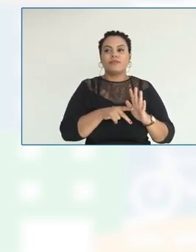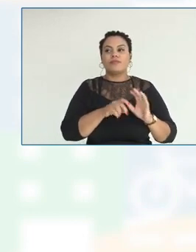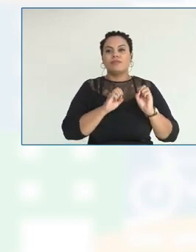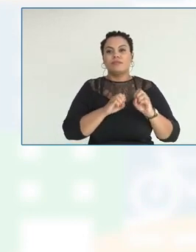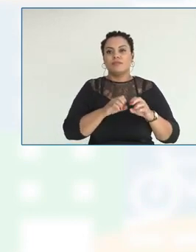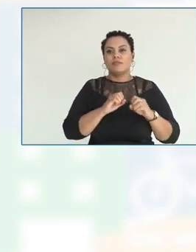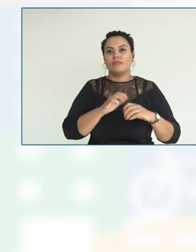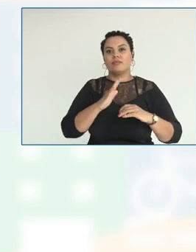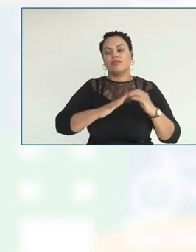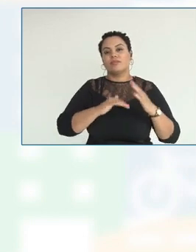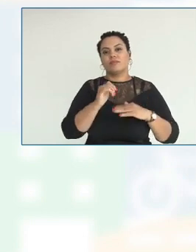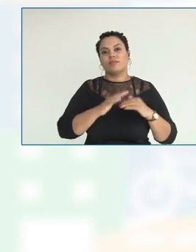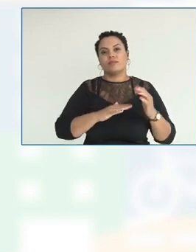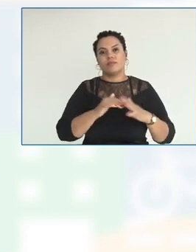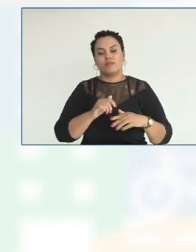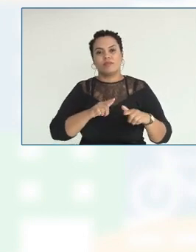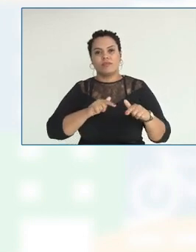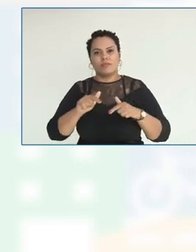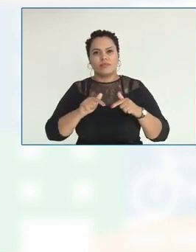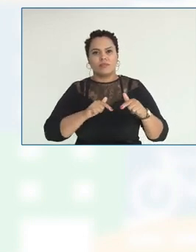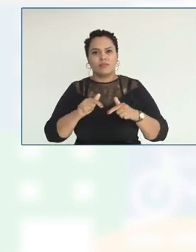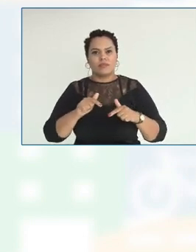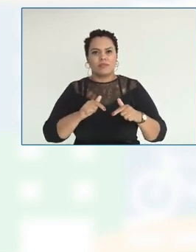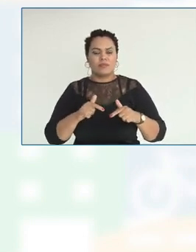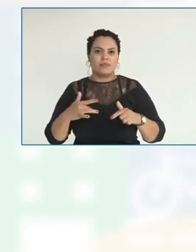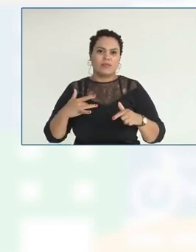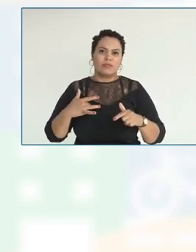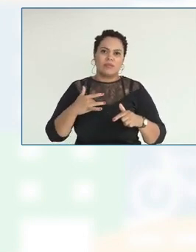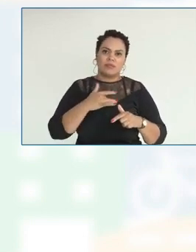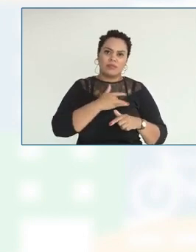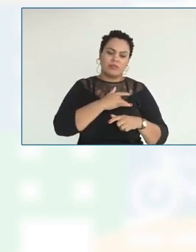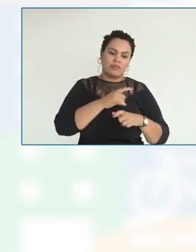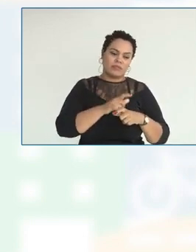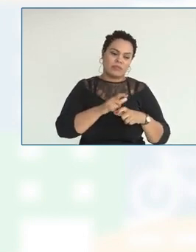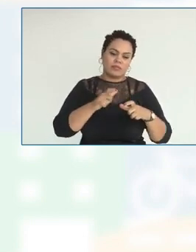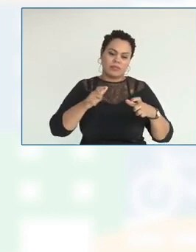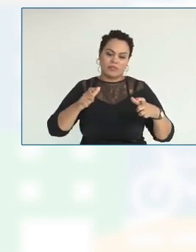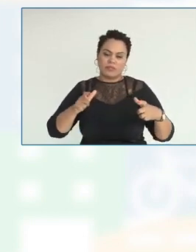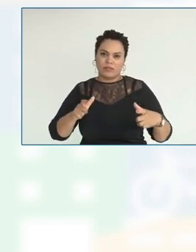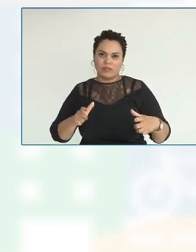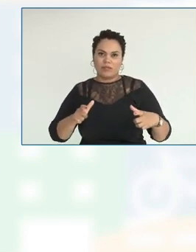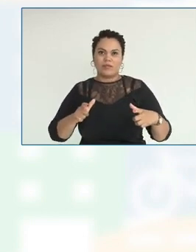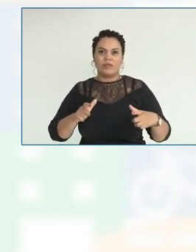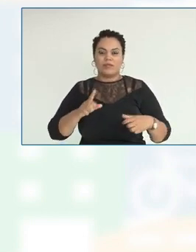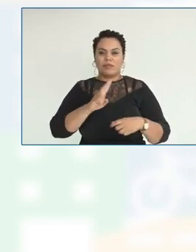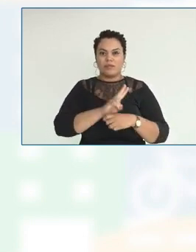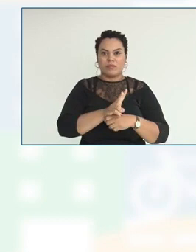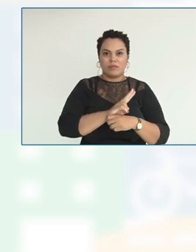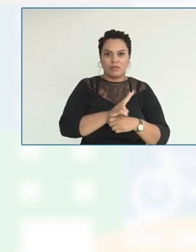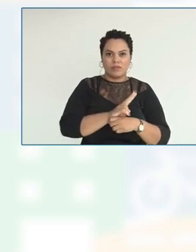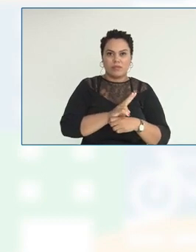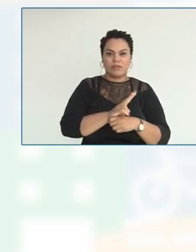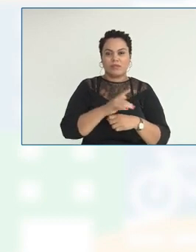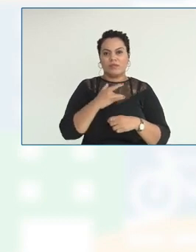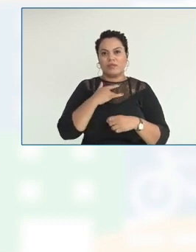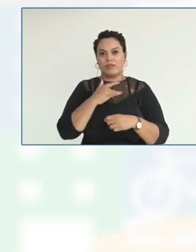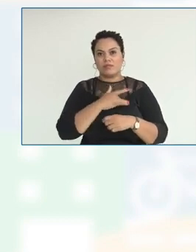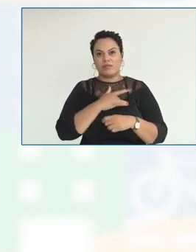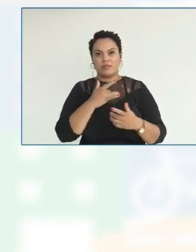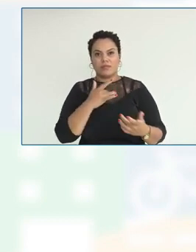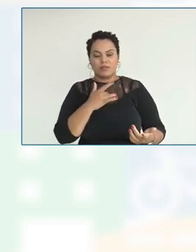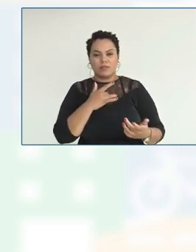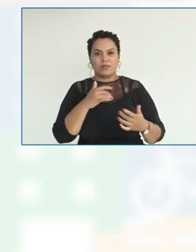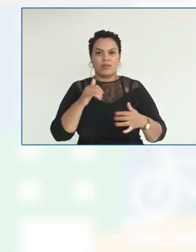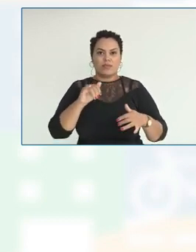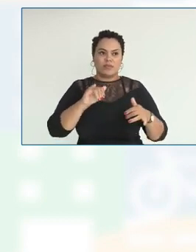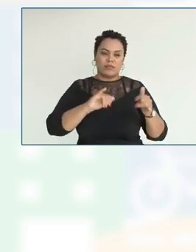para ampliar e consolidar os conhecimentos de toxicologia e da vigilância em saúde relacionados às exposições químicas. Essas atividades são coordenadas